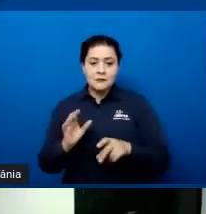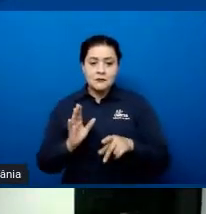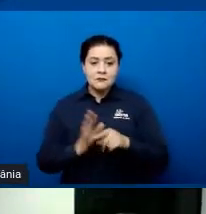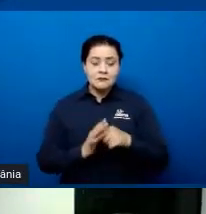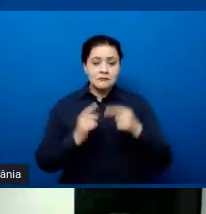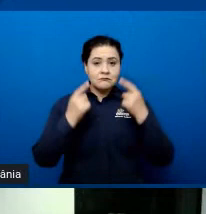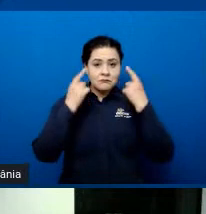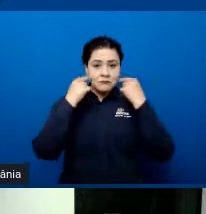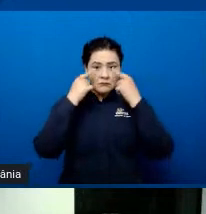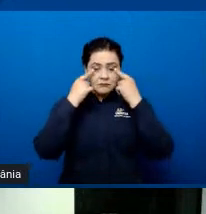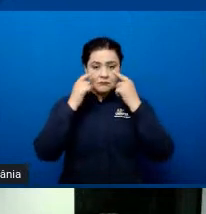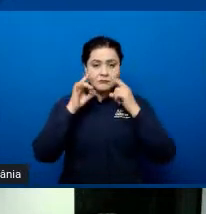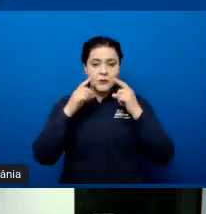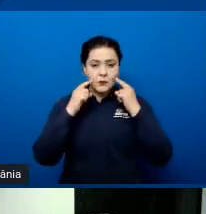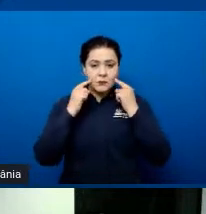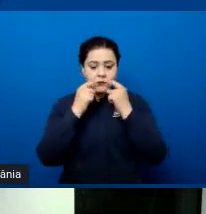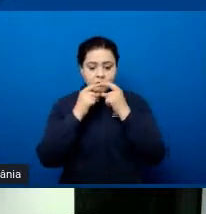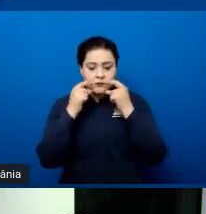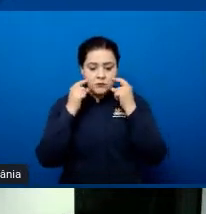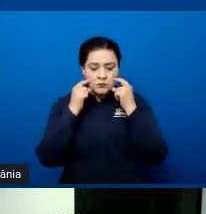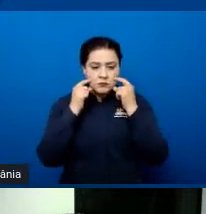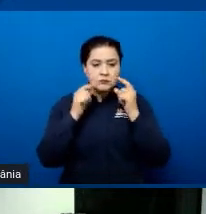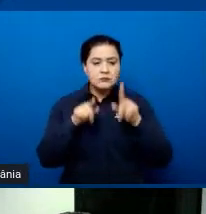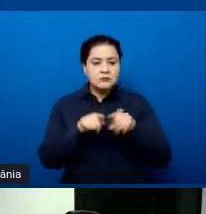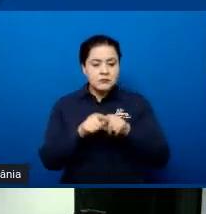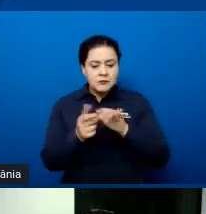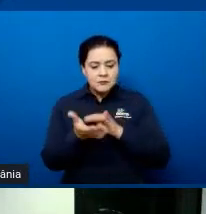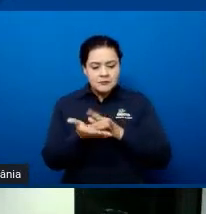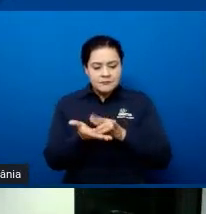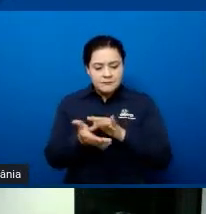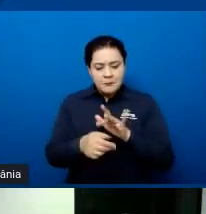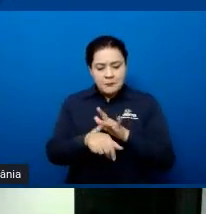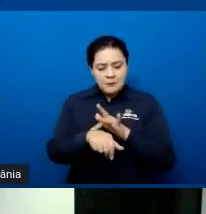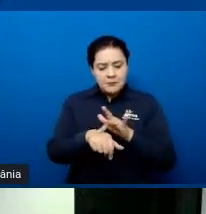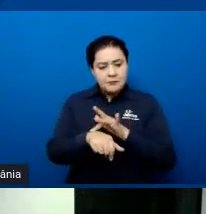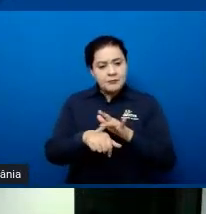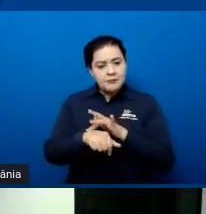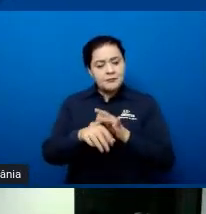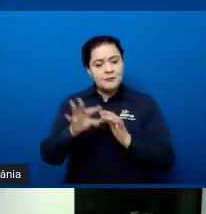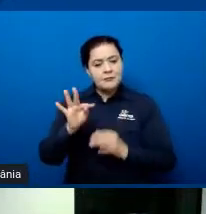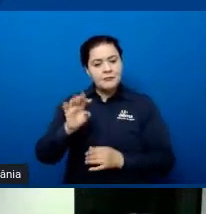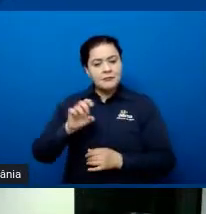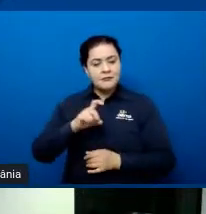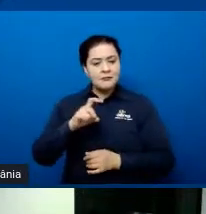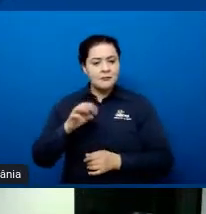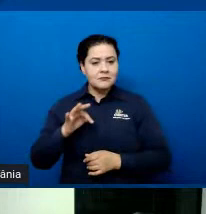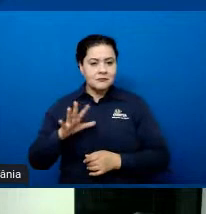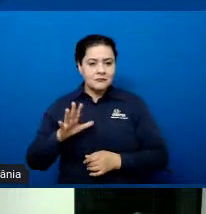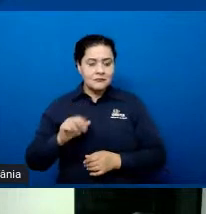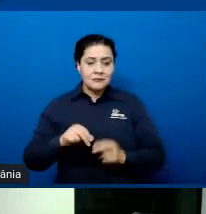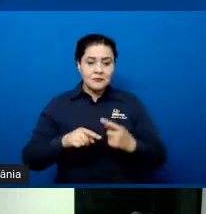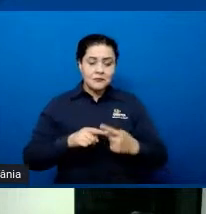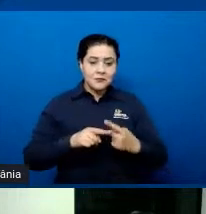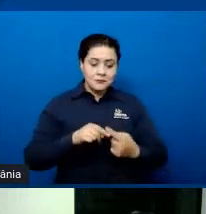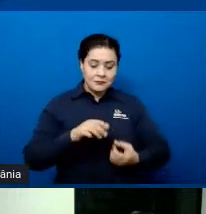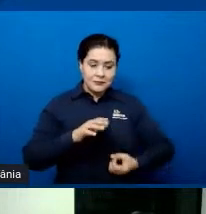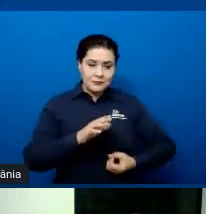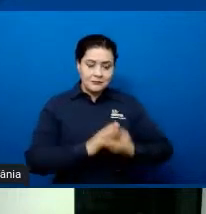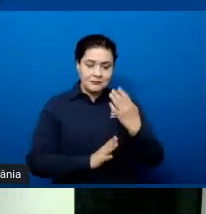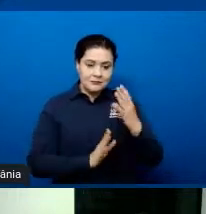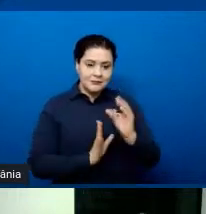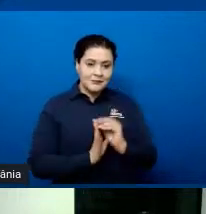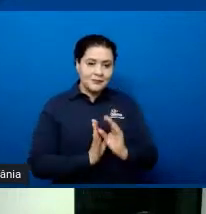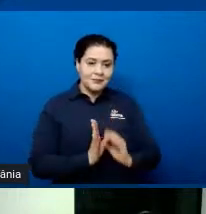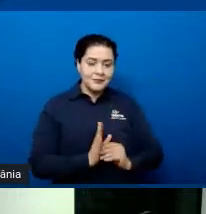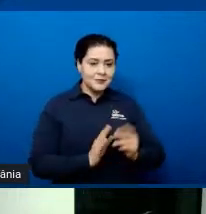boca, ele pode olhar a textura da pele. Então, o pessoal que produz conteúdo para isso aí, né,